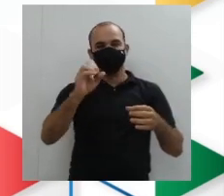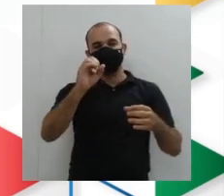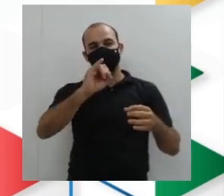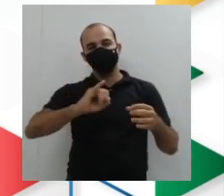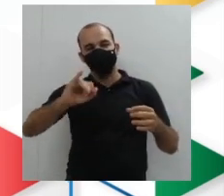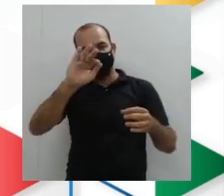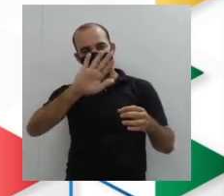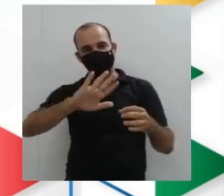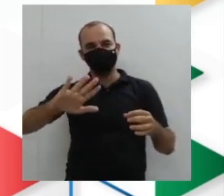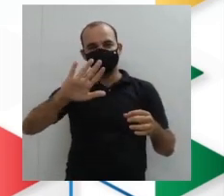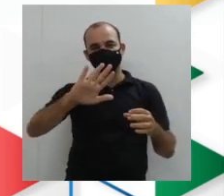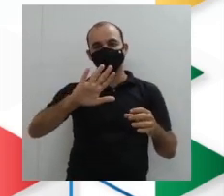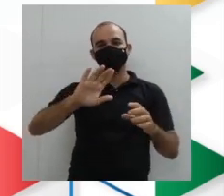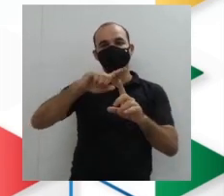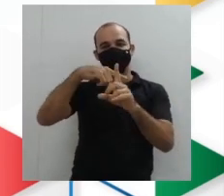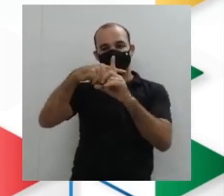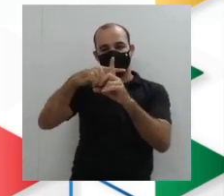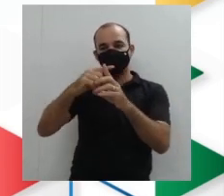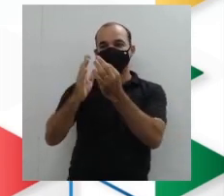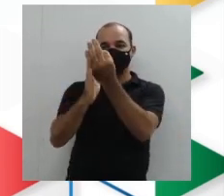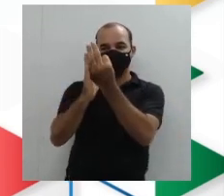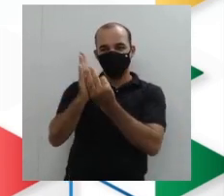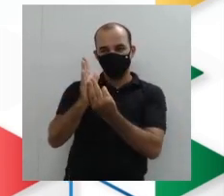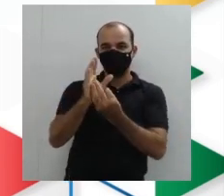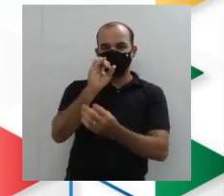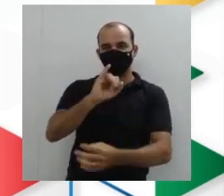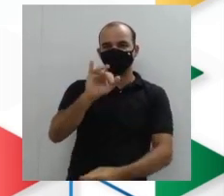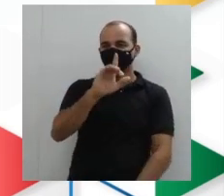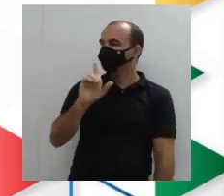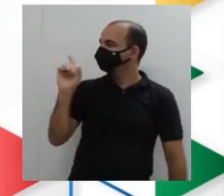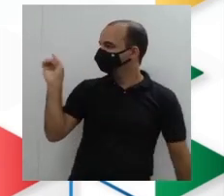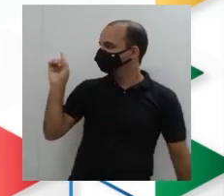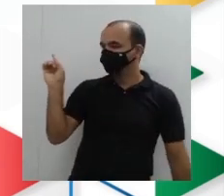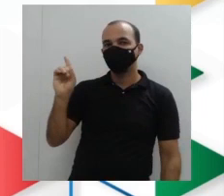não verbal que nos mostram isso, a